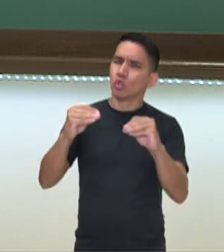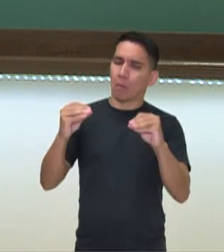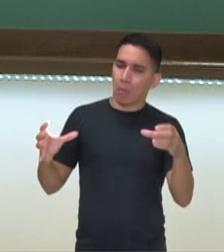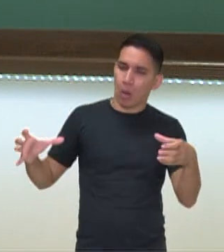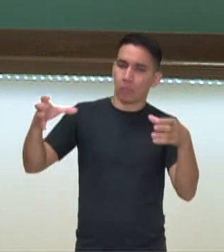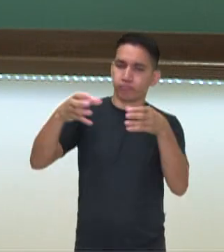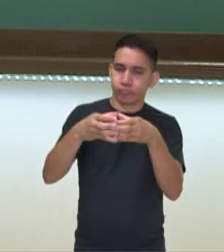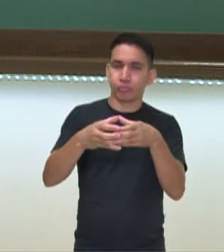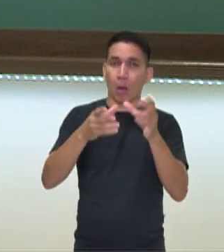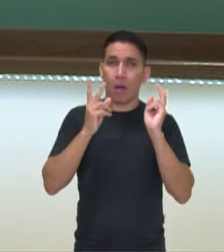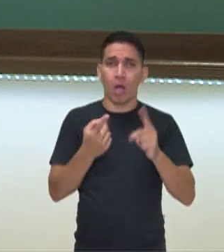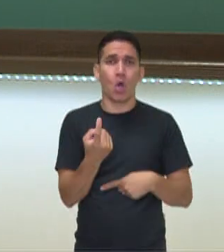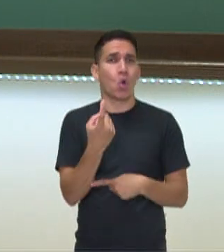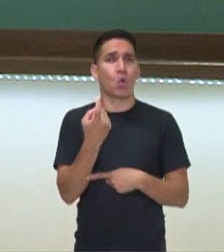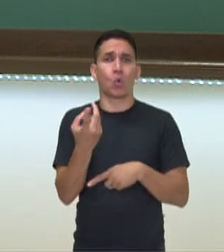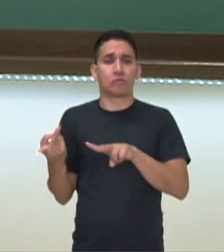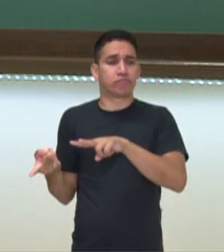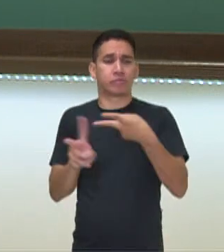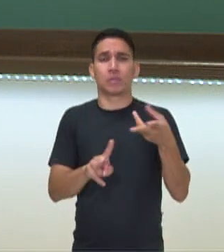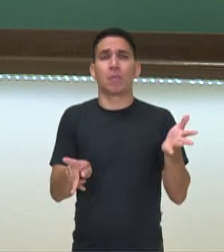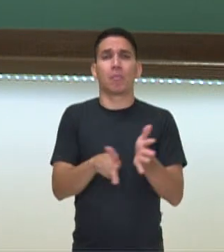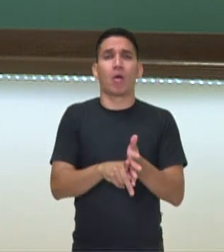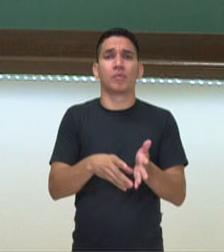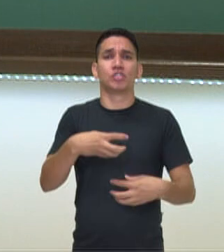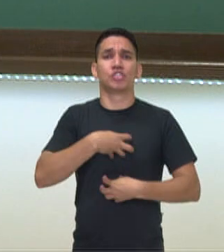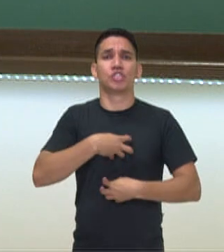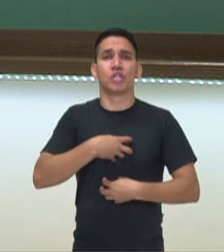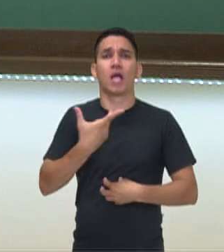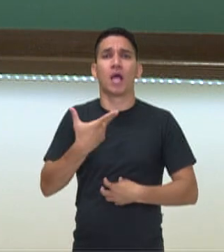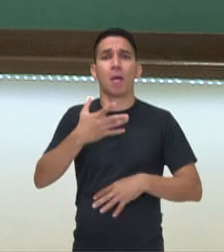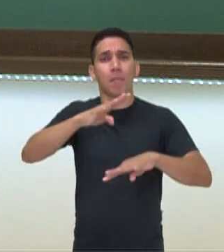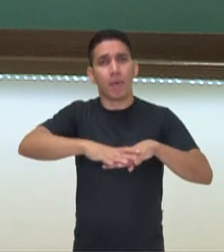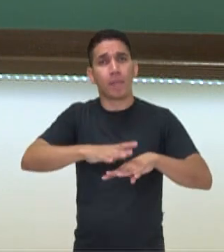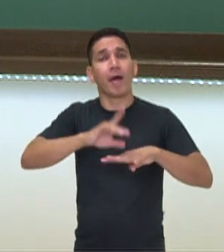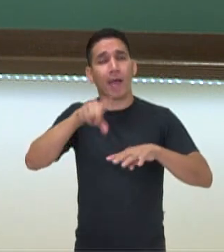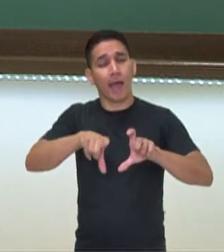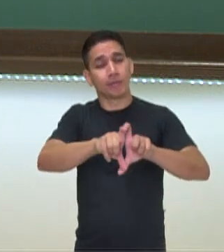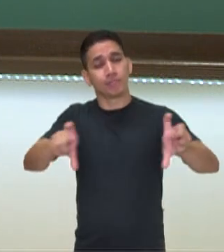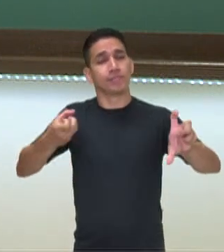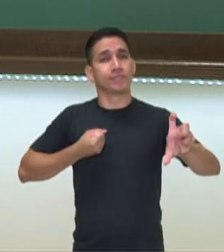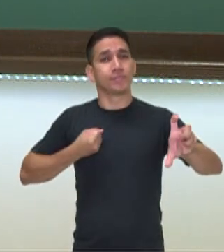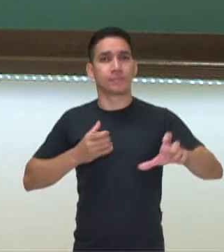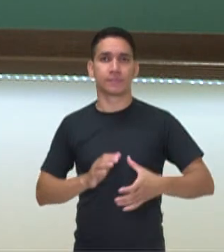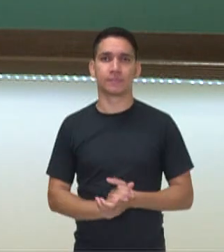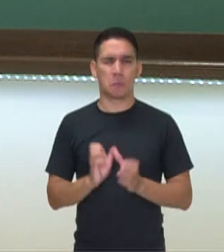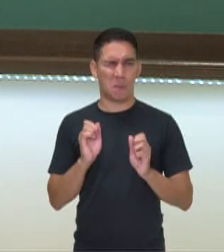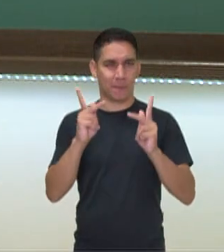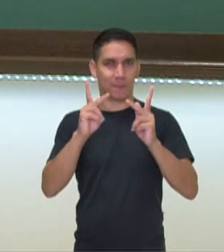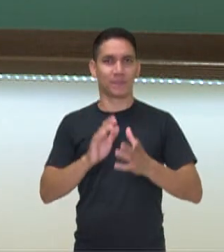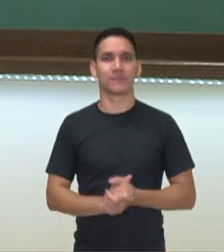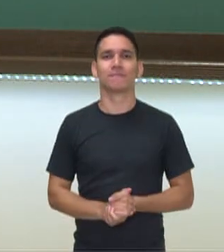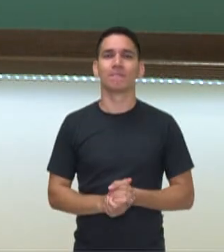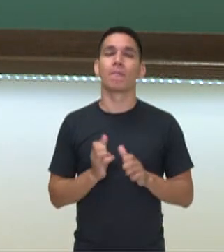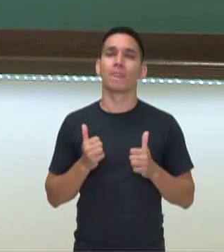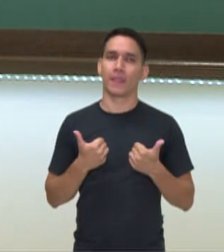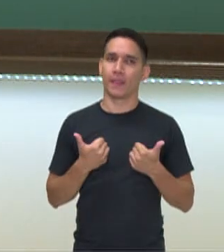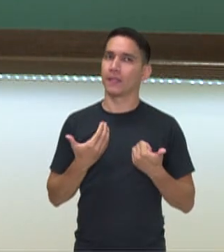numa única tradução matemática, que é chamada de expressão numérica. Tudo bem? Muito